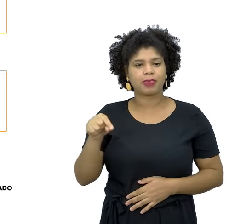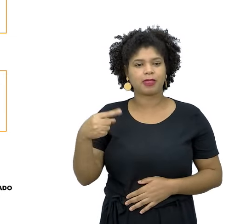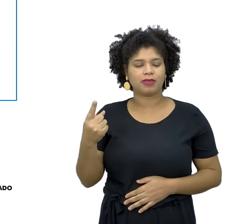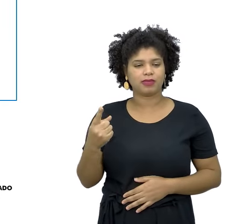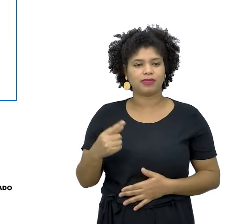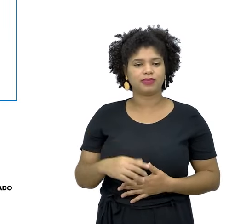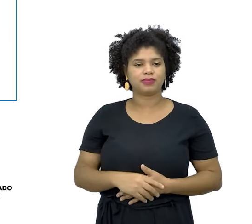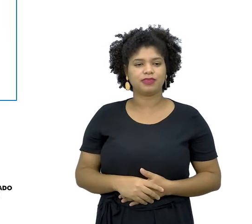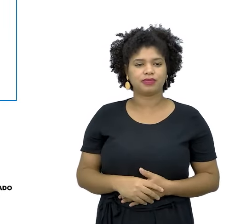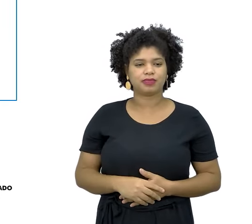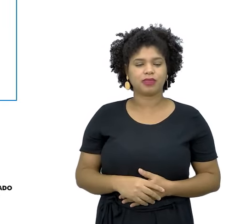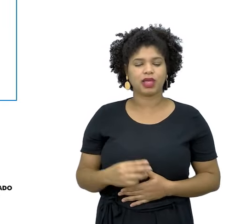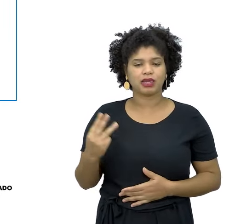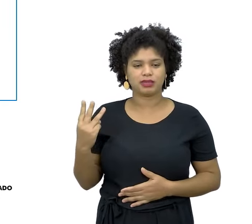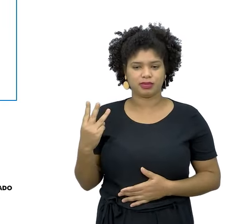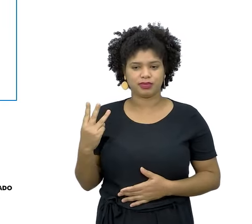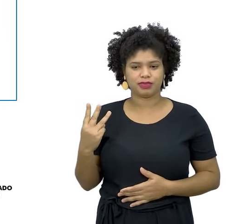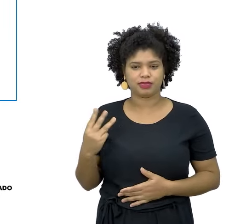passar.